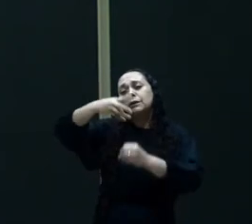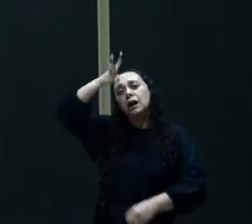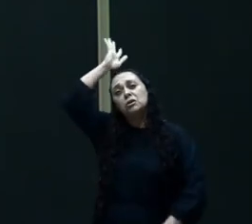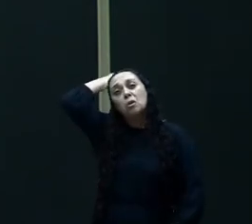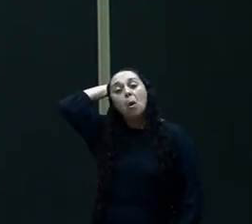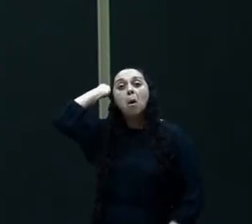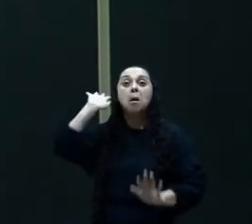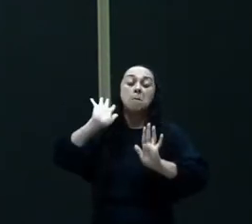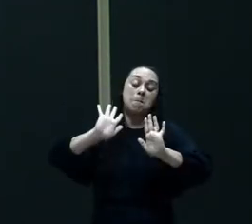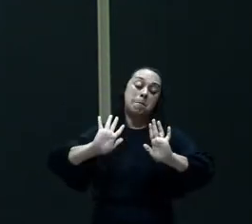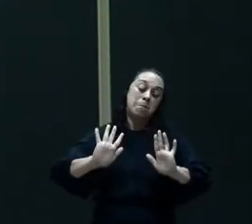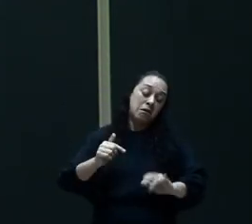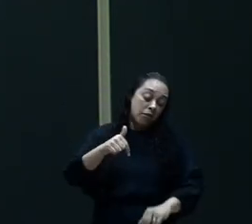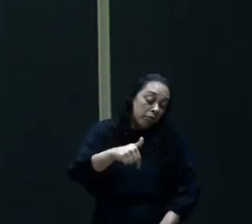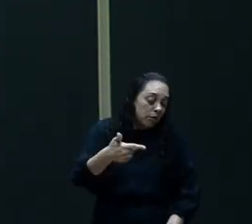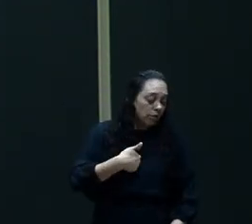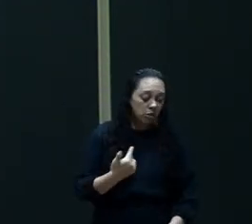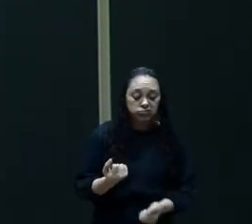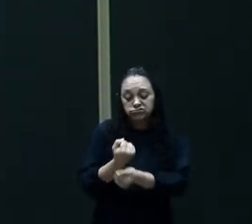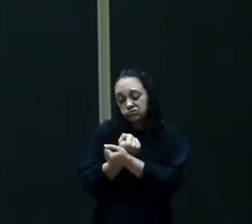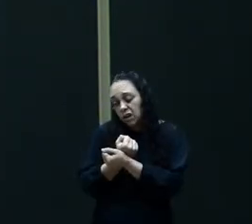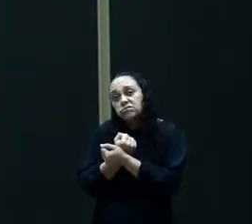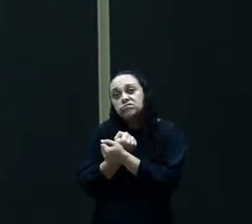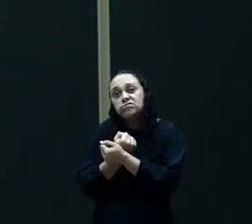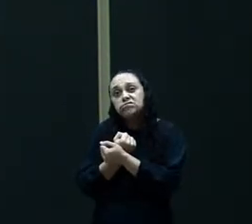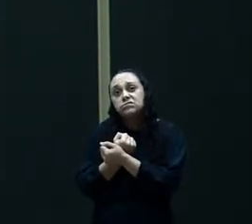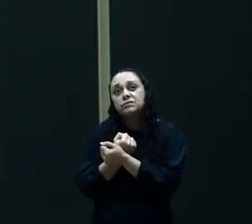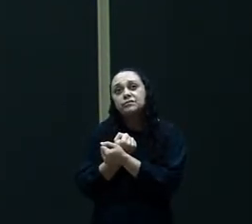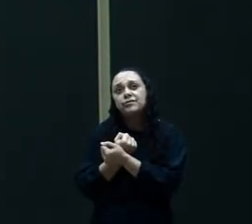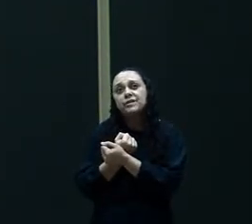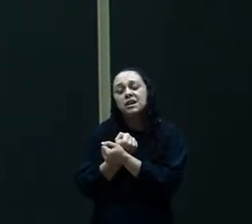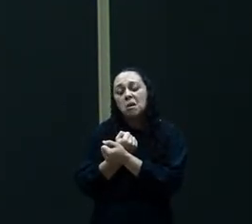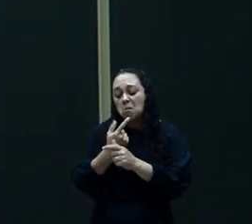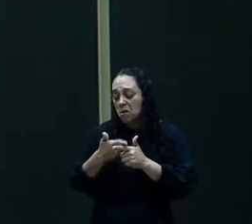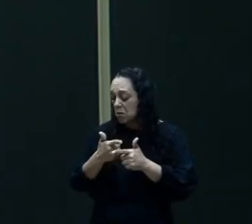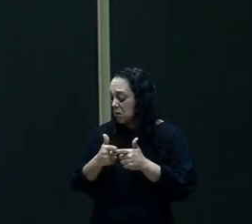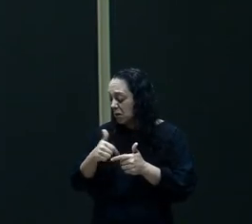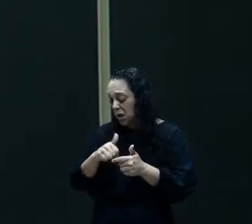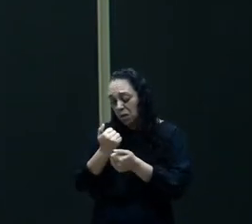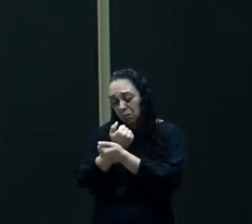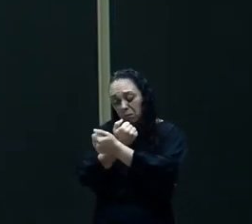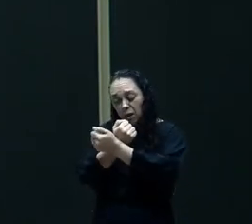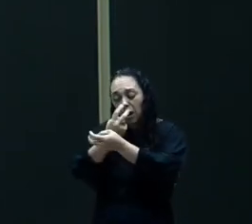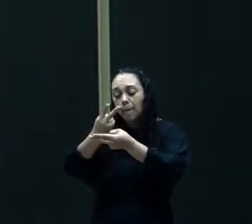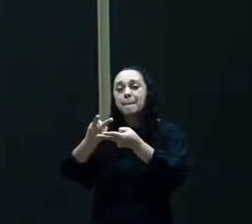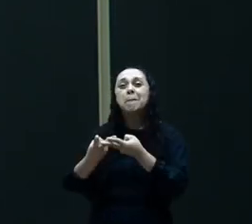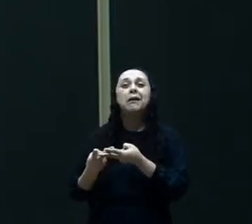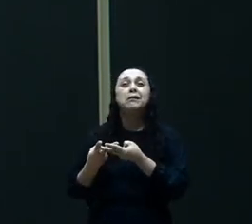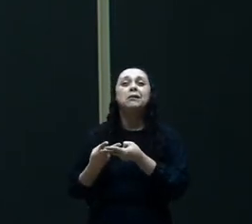barulho tamanho a situação pela qual ele estava envolvido ali uma